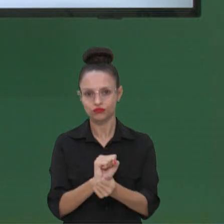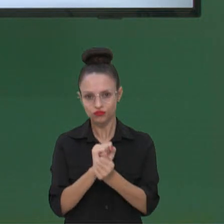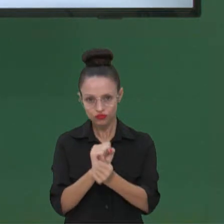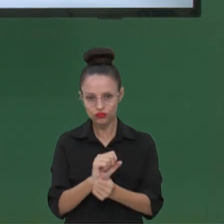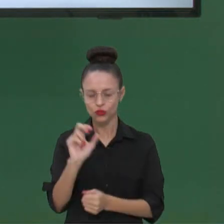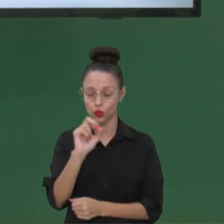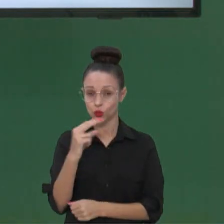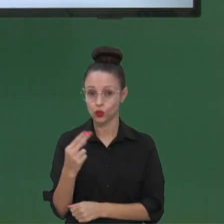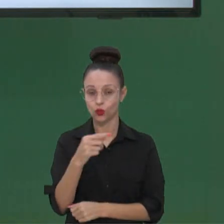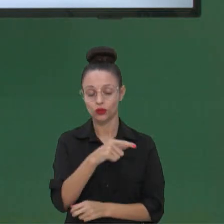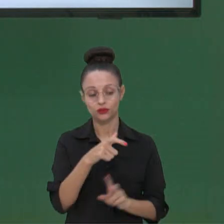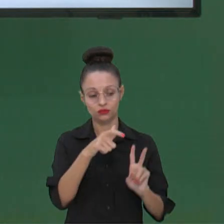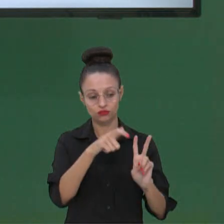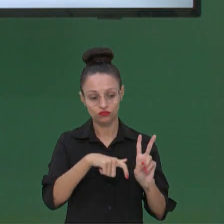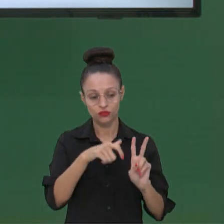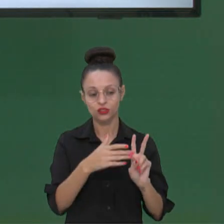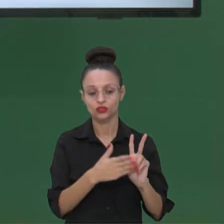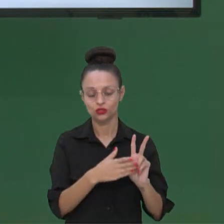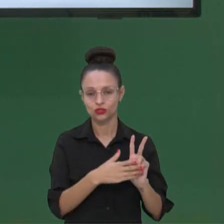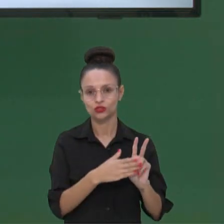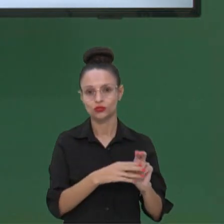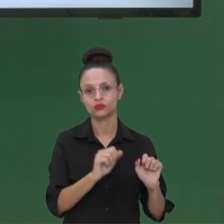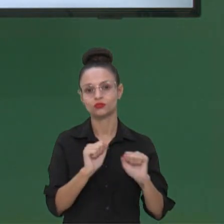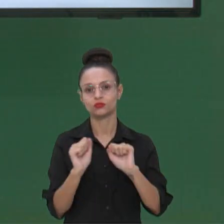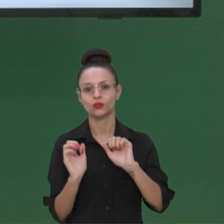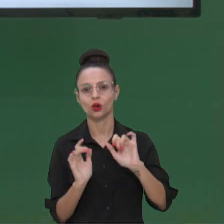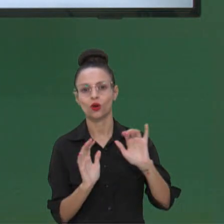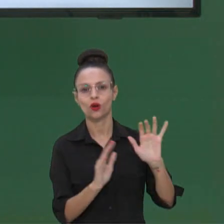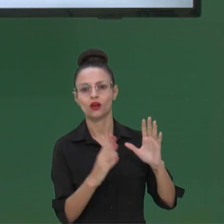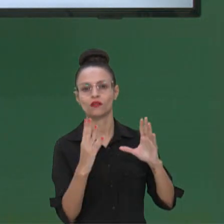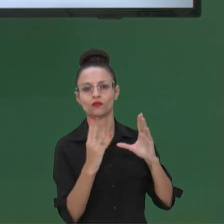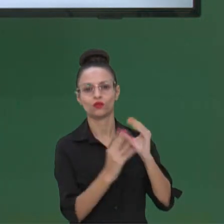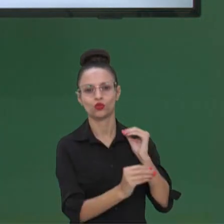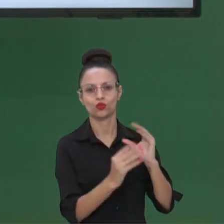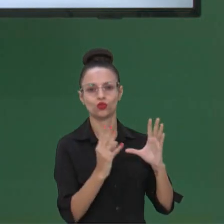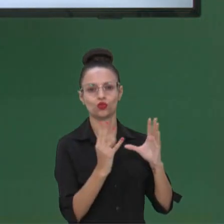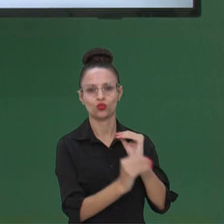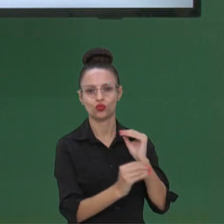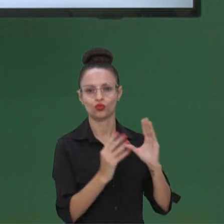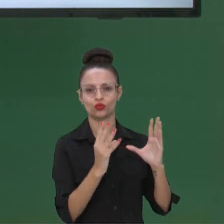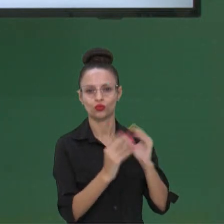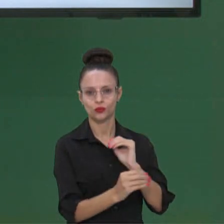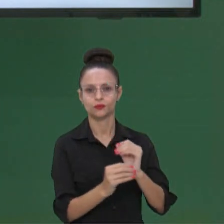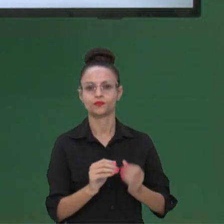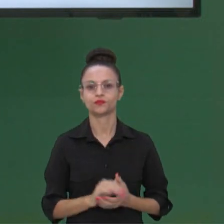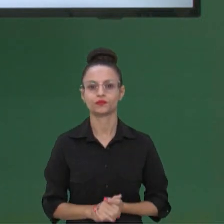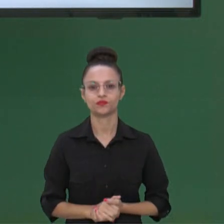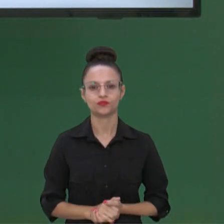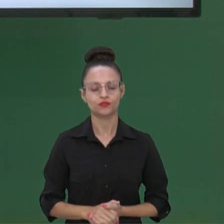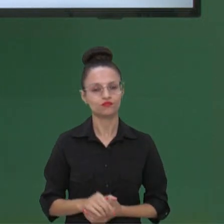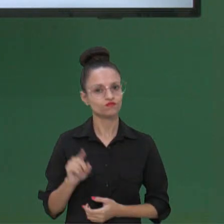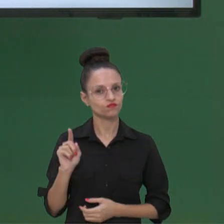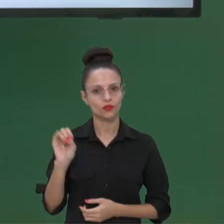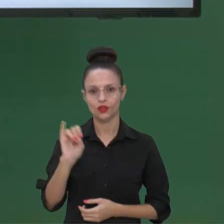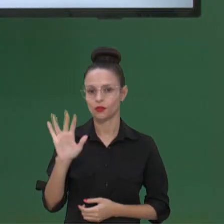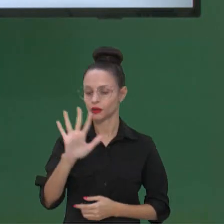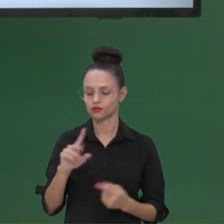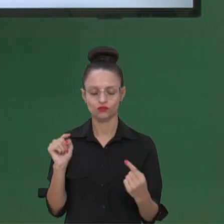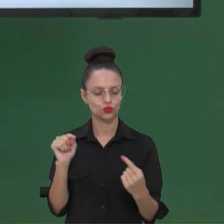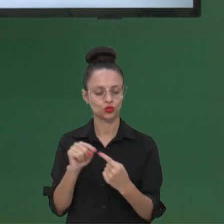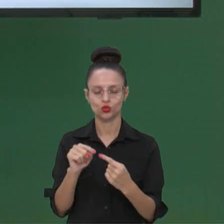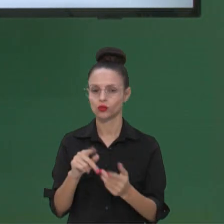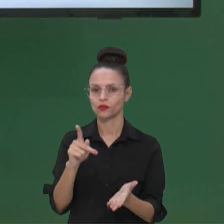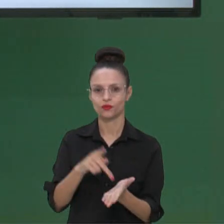ou esses indígenas migraram cada vez mais para o oeste, fugindo desses colonos europeus. Então não, essa imagem não